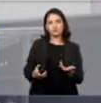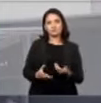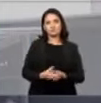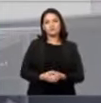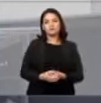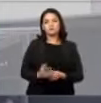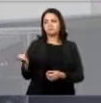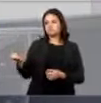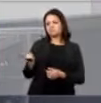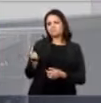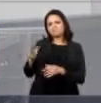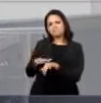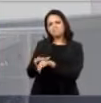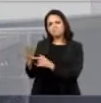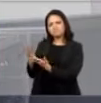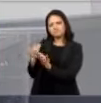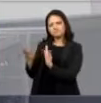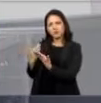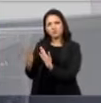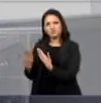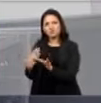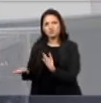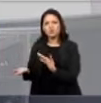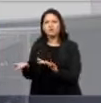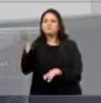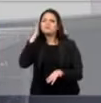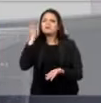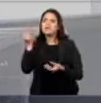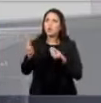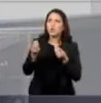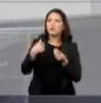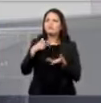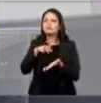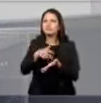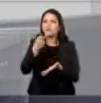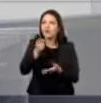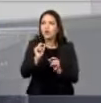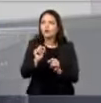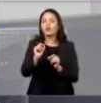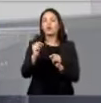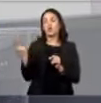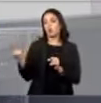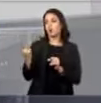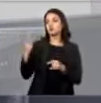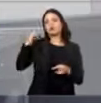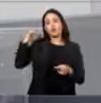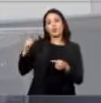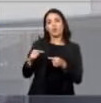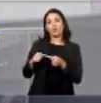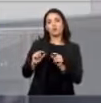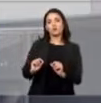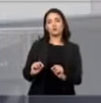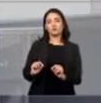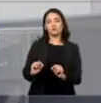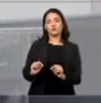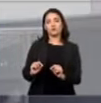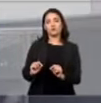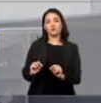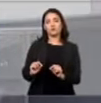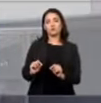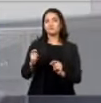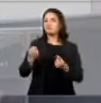Nós conversamos sobre como seria a minha fala aqui hoje e nós concordamos que deveria ser o mais